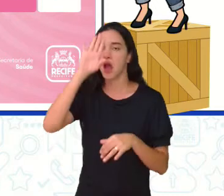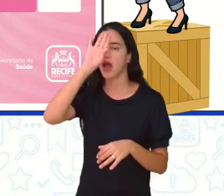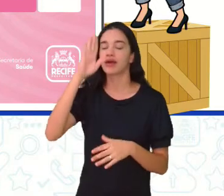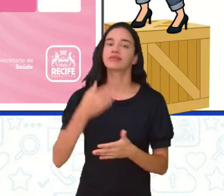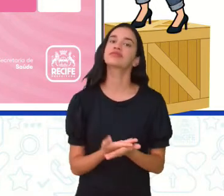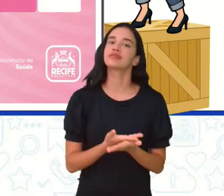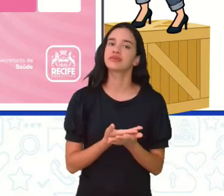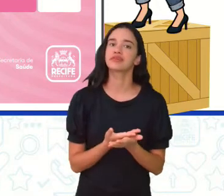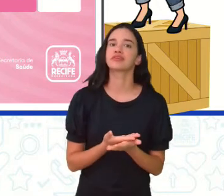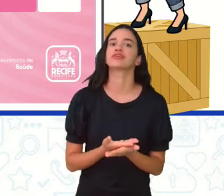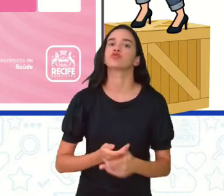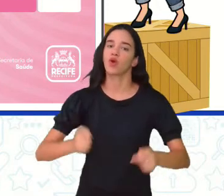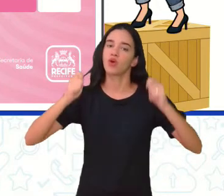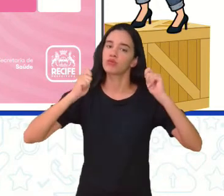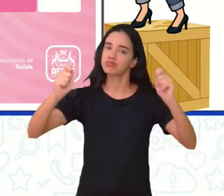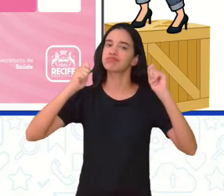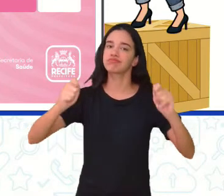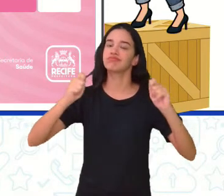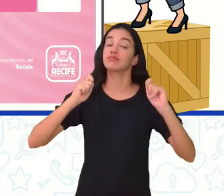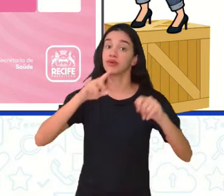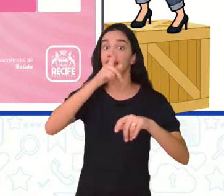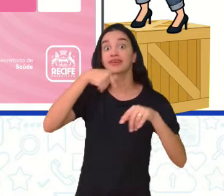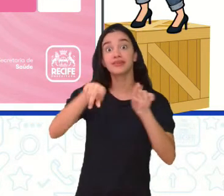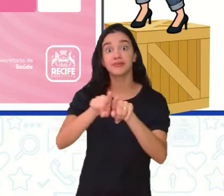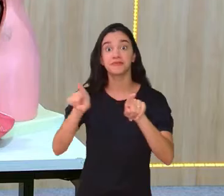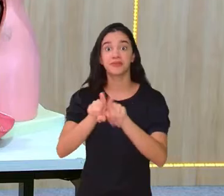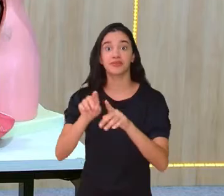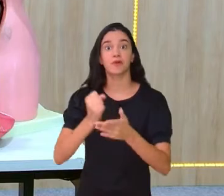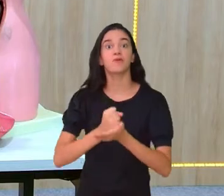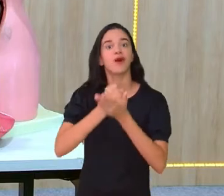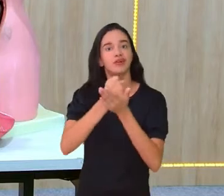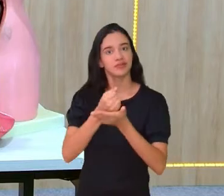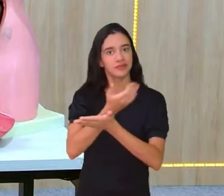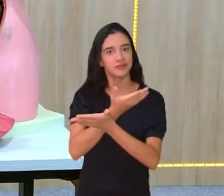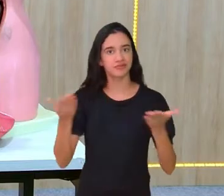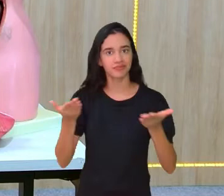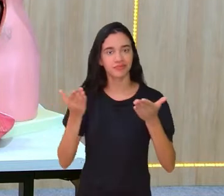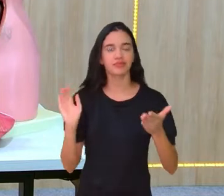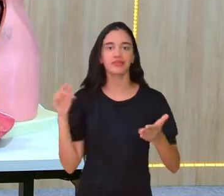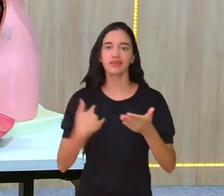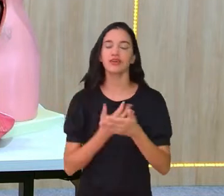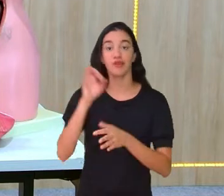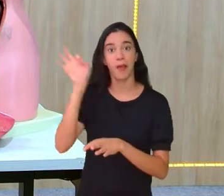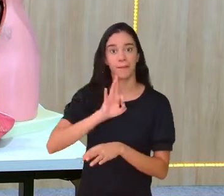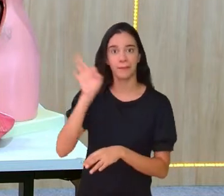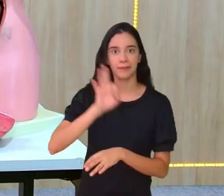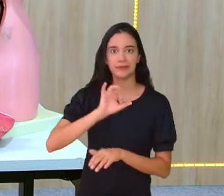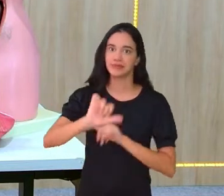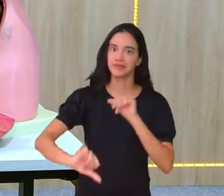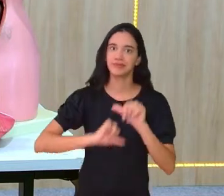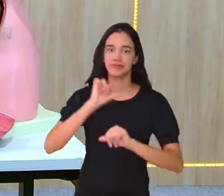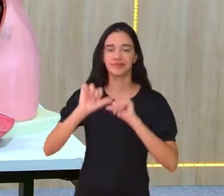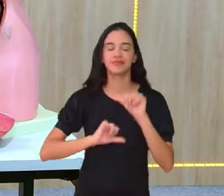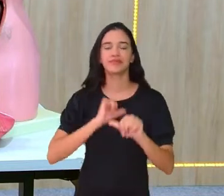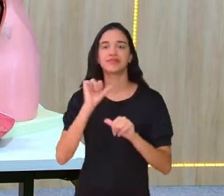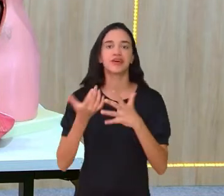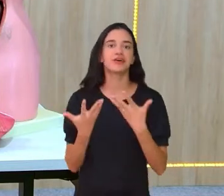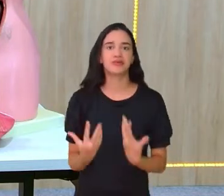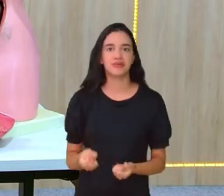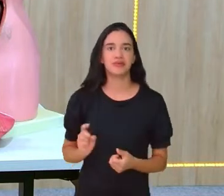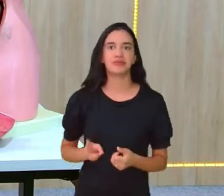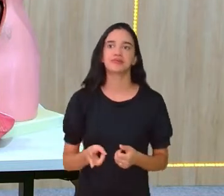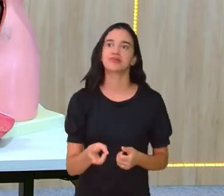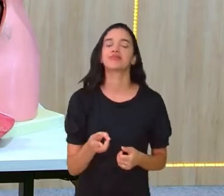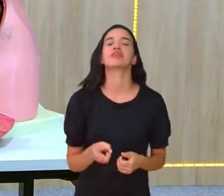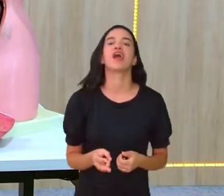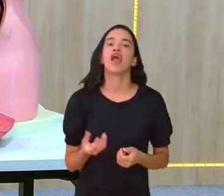que com essa campanha e com a ajuda de vocês, nós vamos mudar essa estatística do nosso estado e do nosso país, né? Então, vamos continuar.